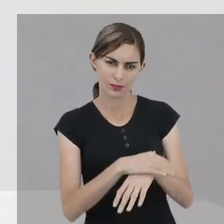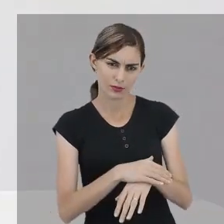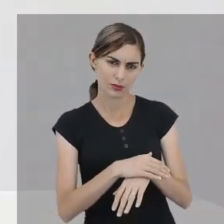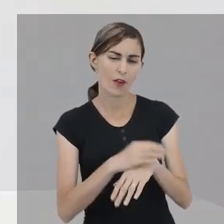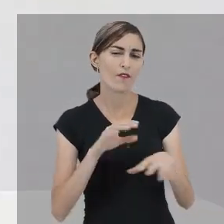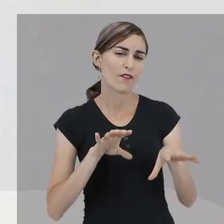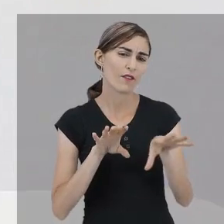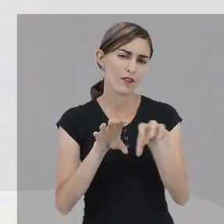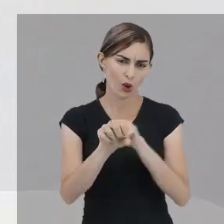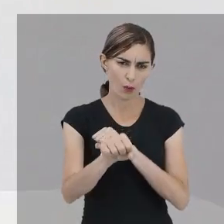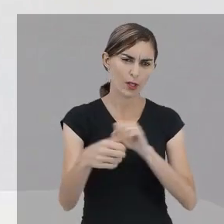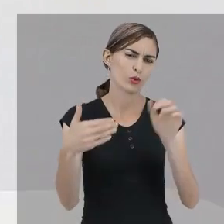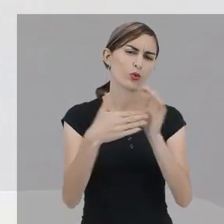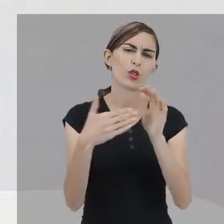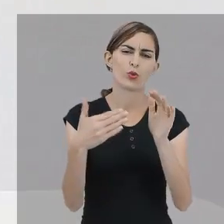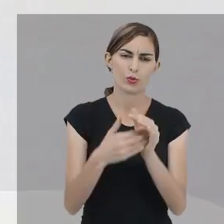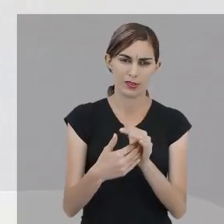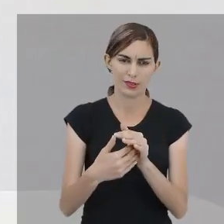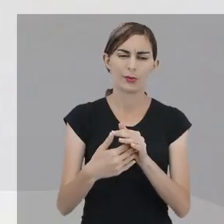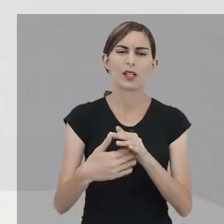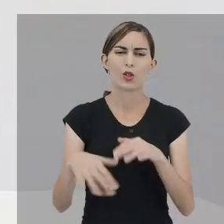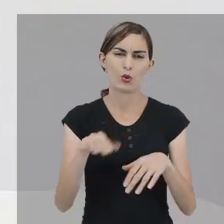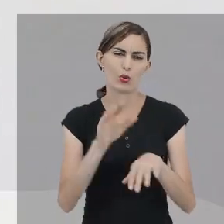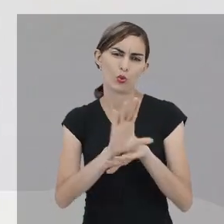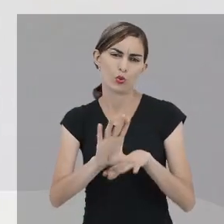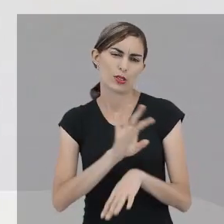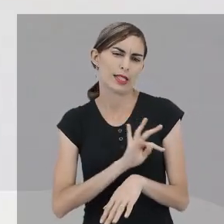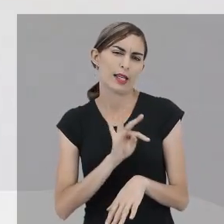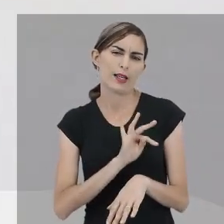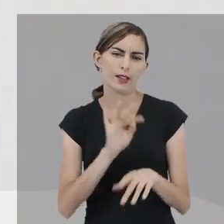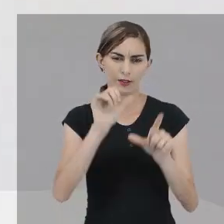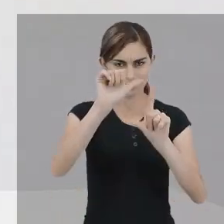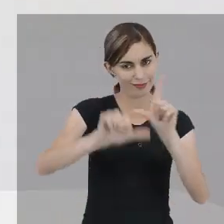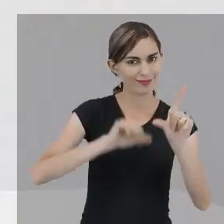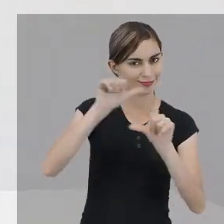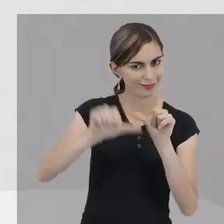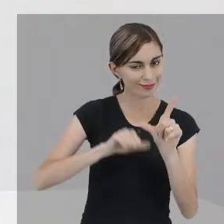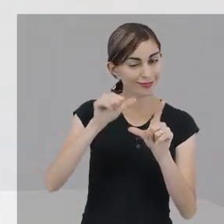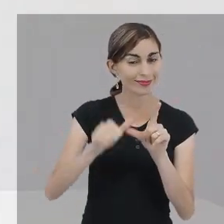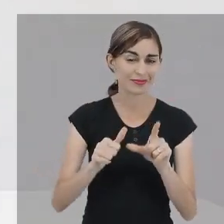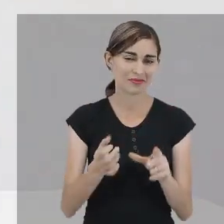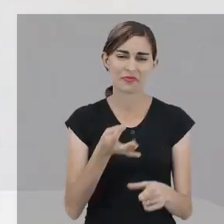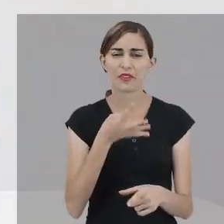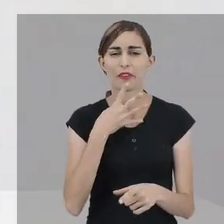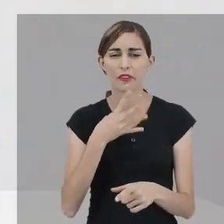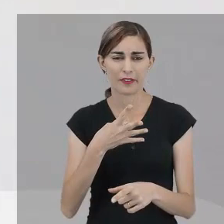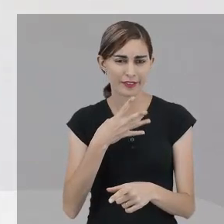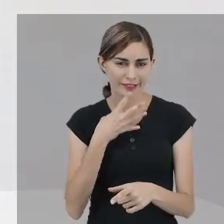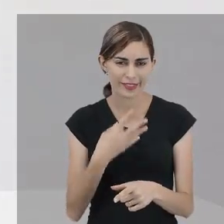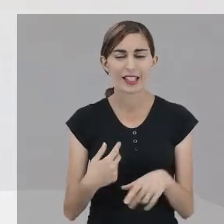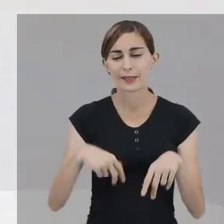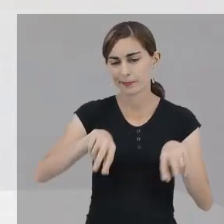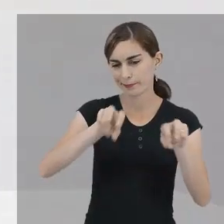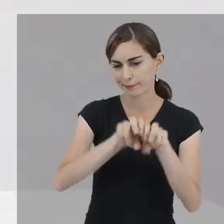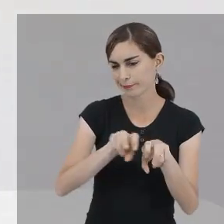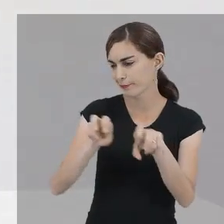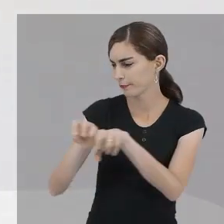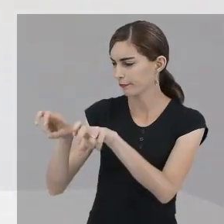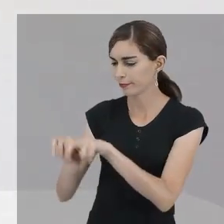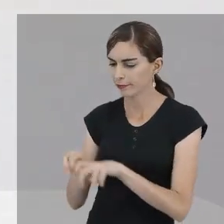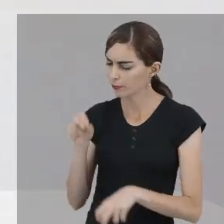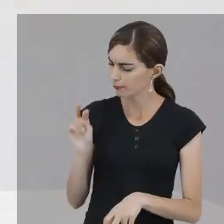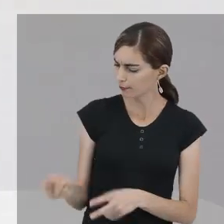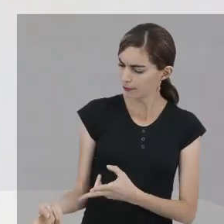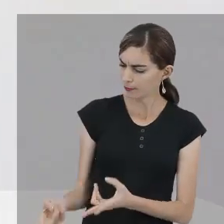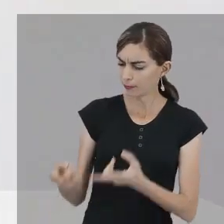estávamos na formatura da última turma do curso técnico em logística. E por coincidência, sentamos juntas e